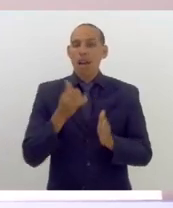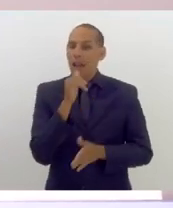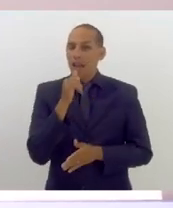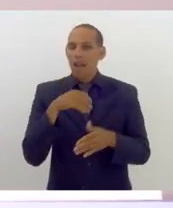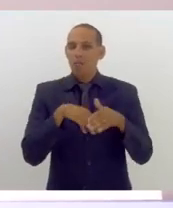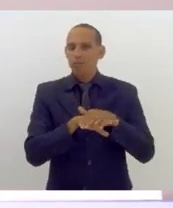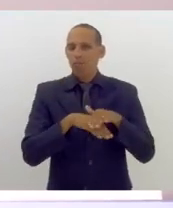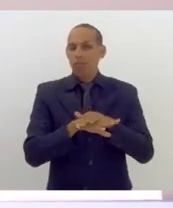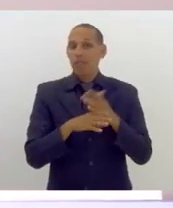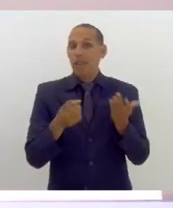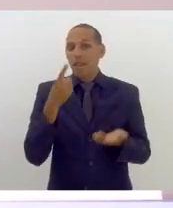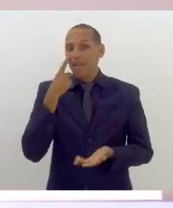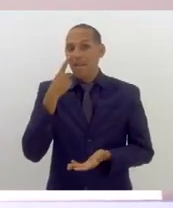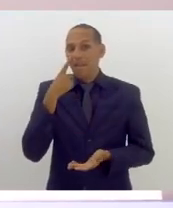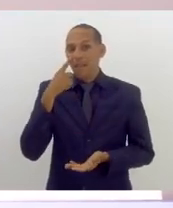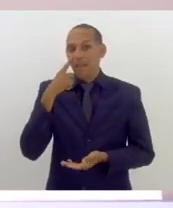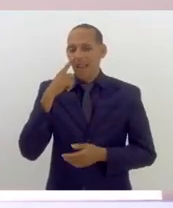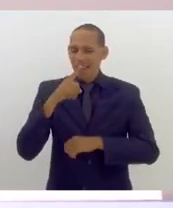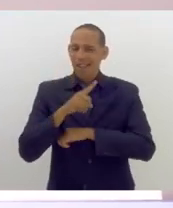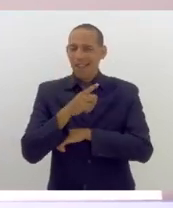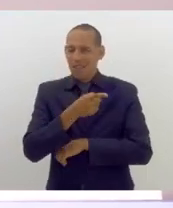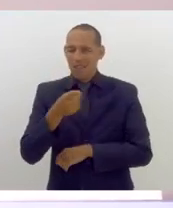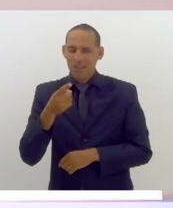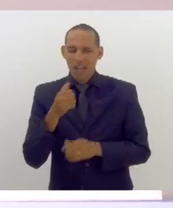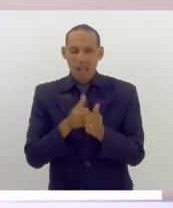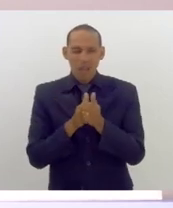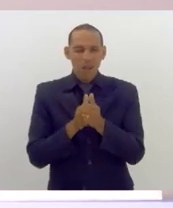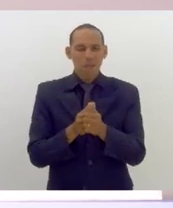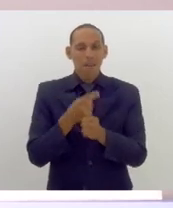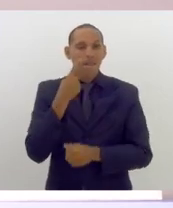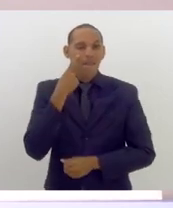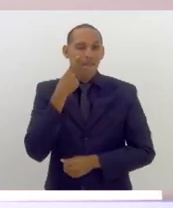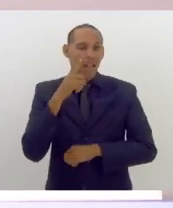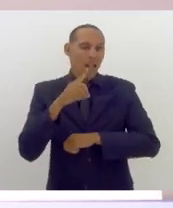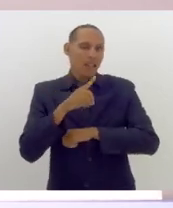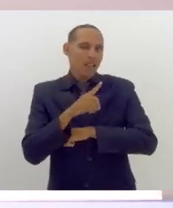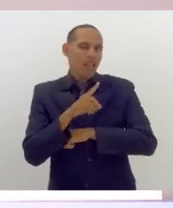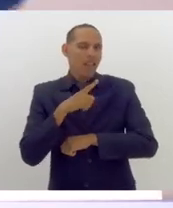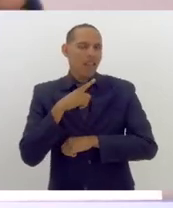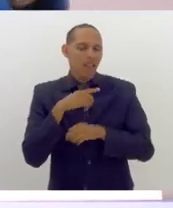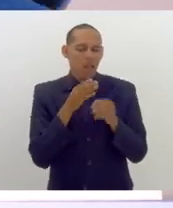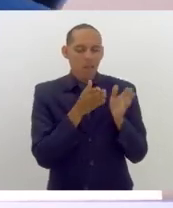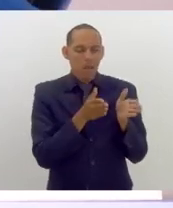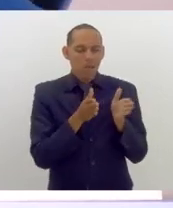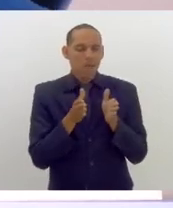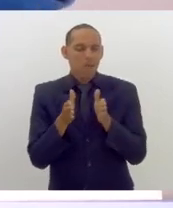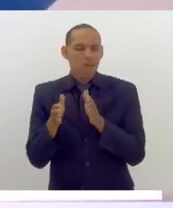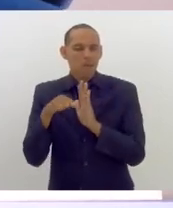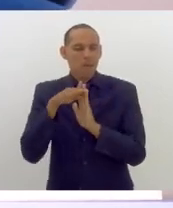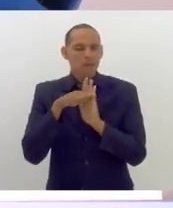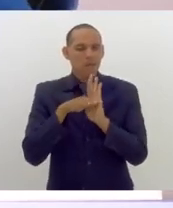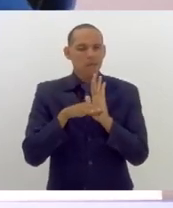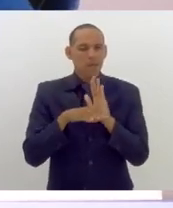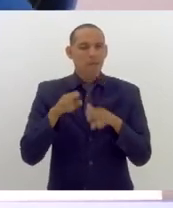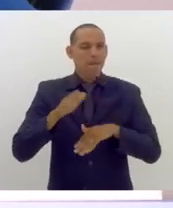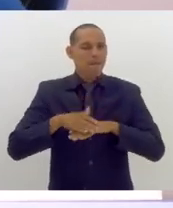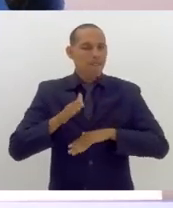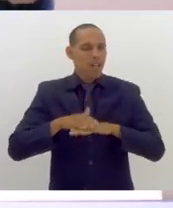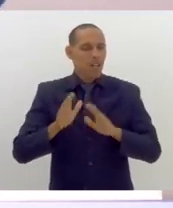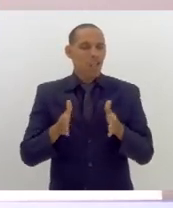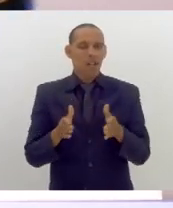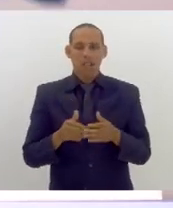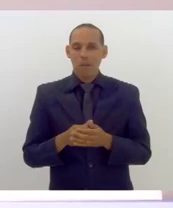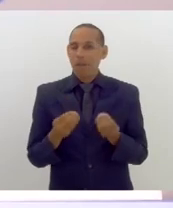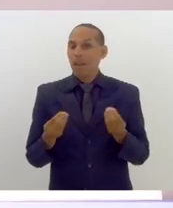data aquelas pessoas que são estudadas que estão acompanhando vê que a data existe um cronograma que foi realizado né